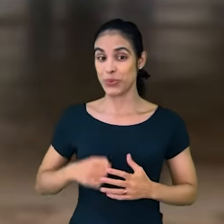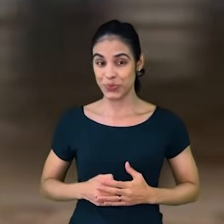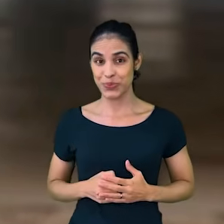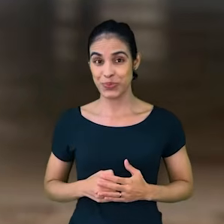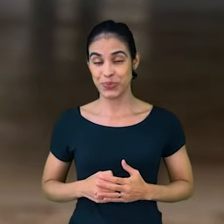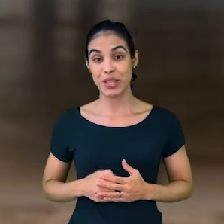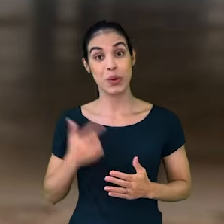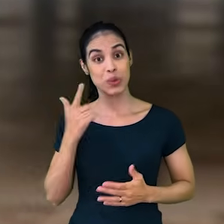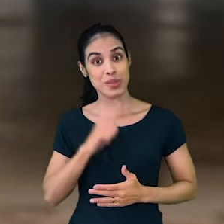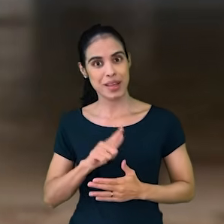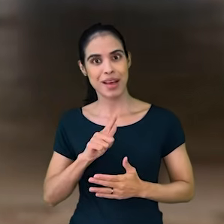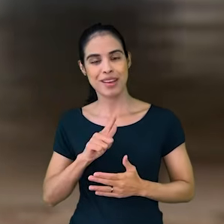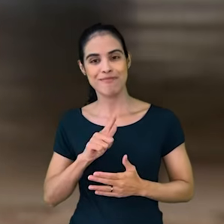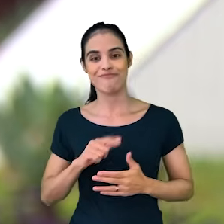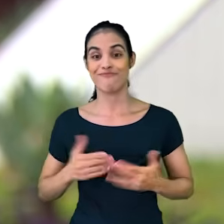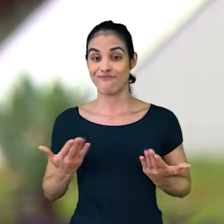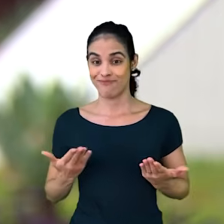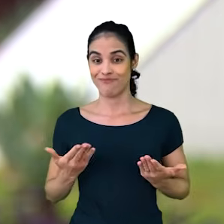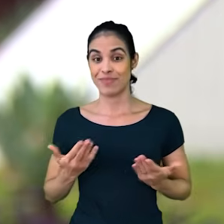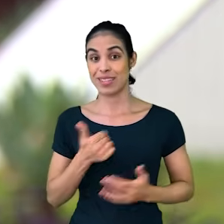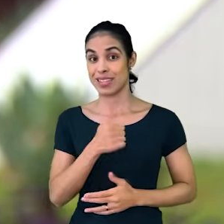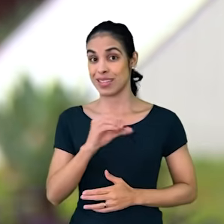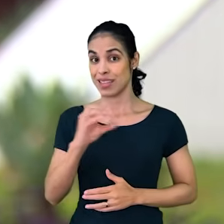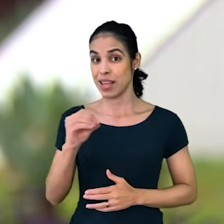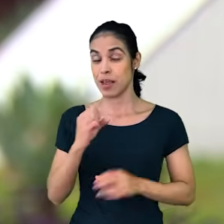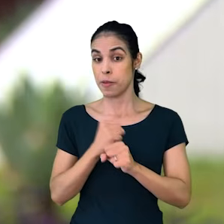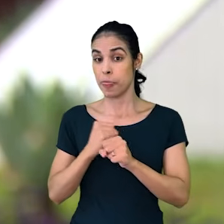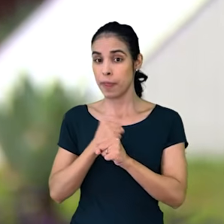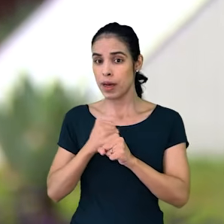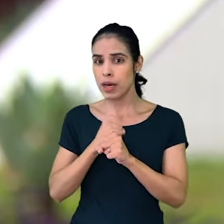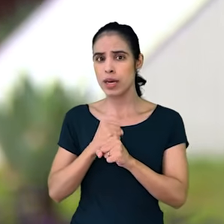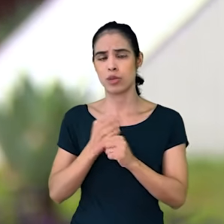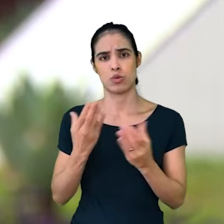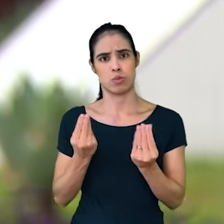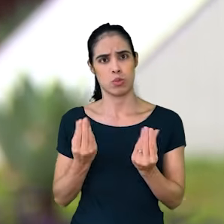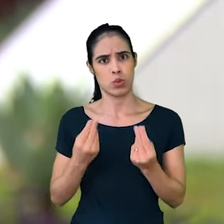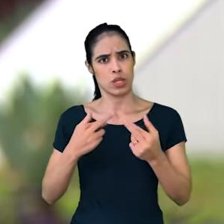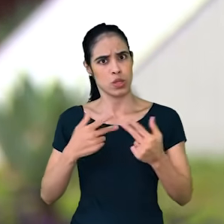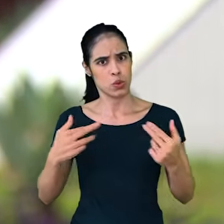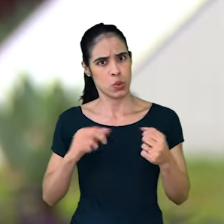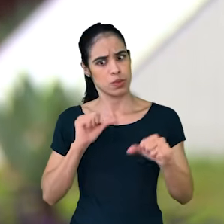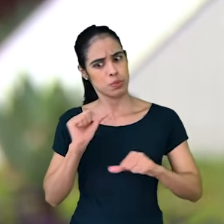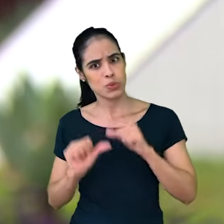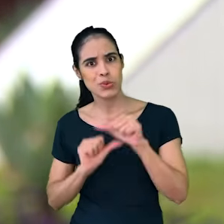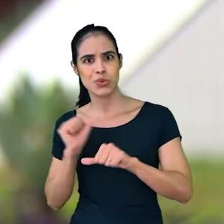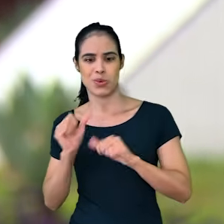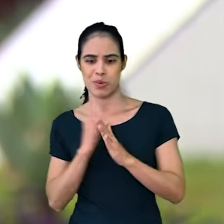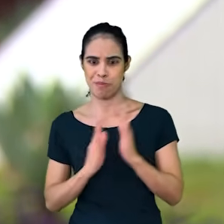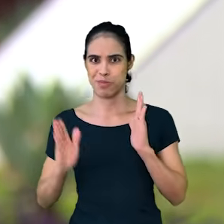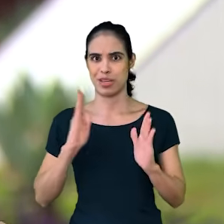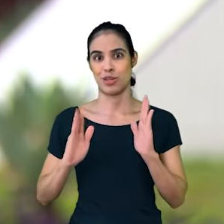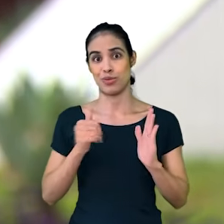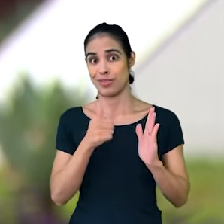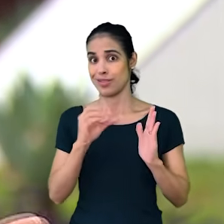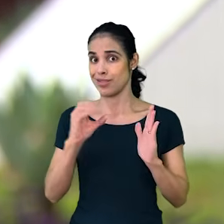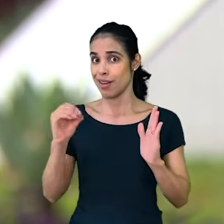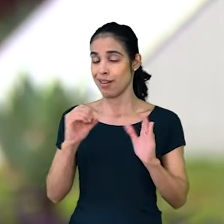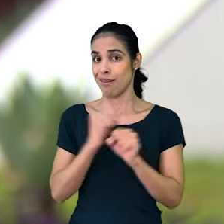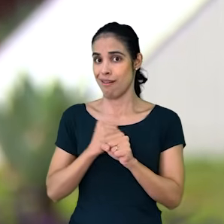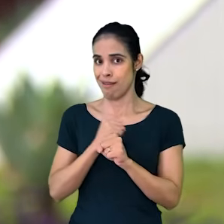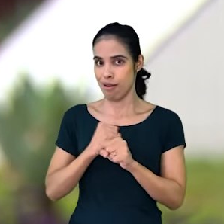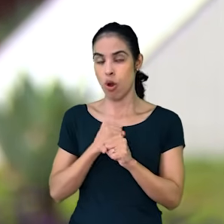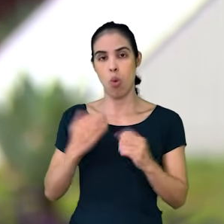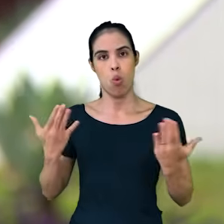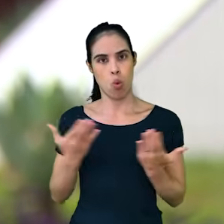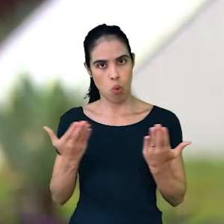se transforma em conquista. São 100 anos e muita coisa foi alterada ao longo desse século até